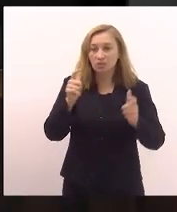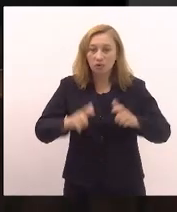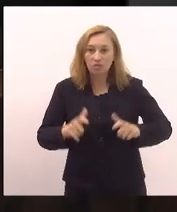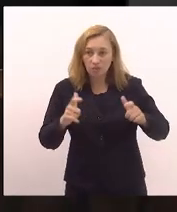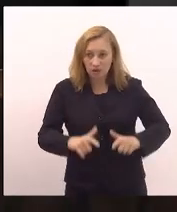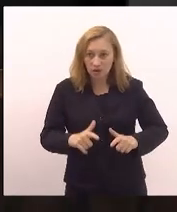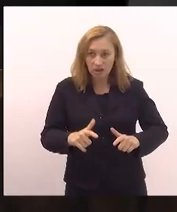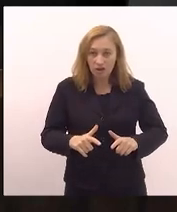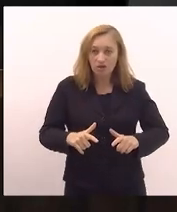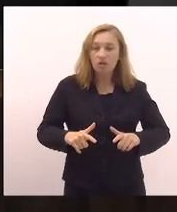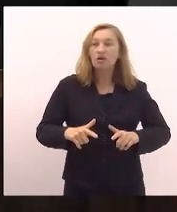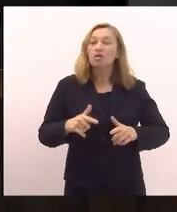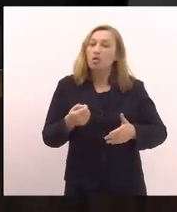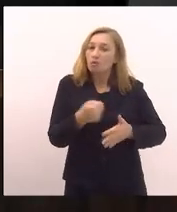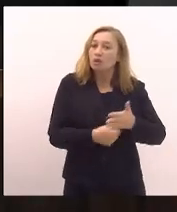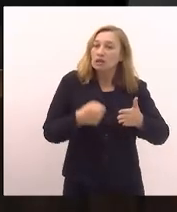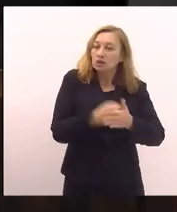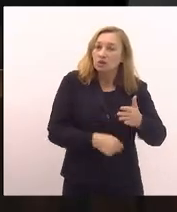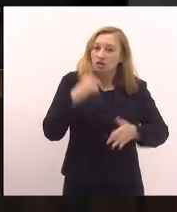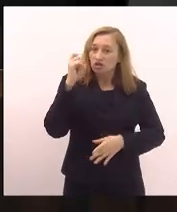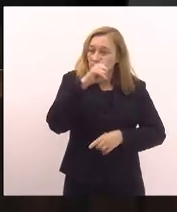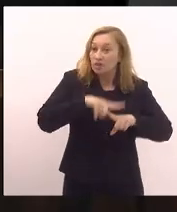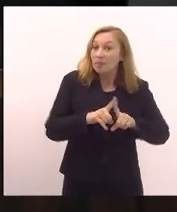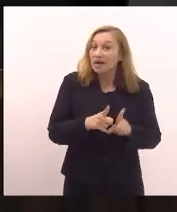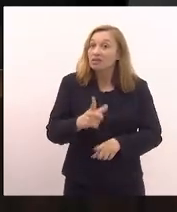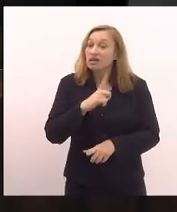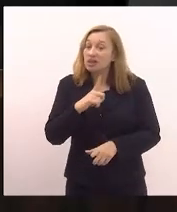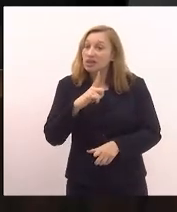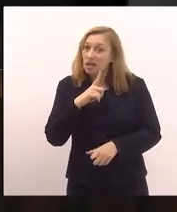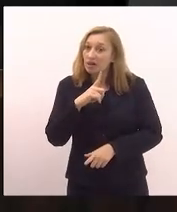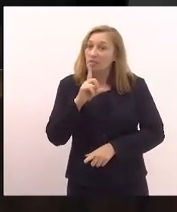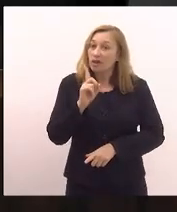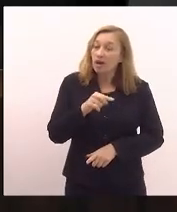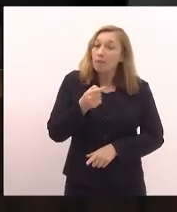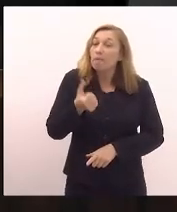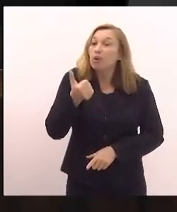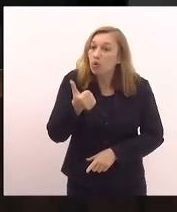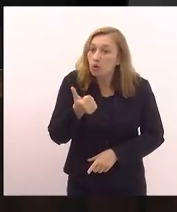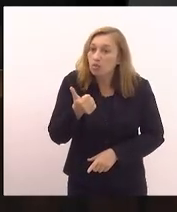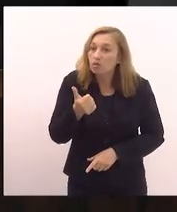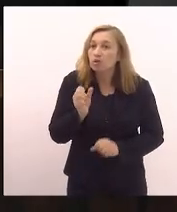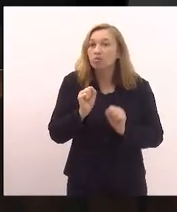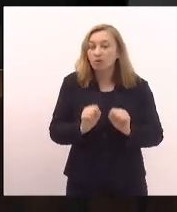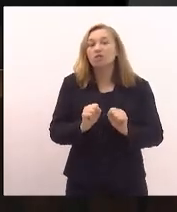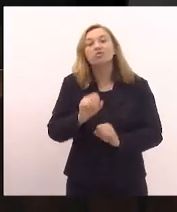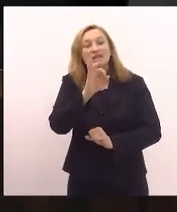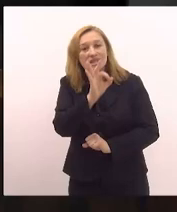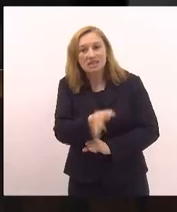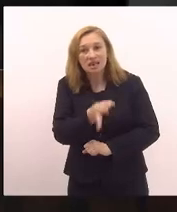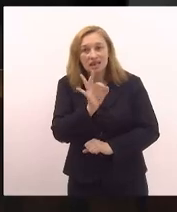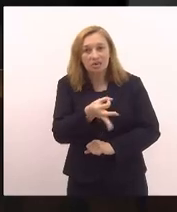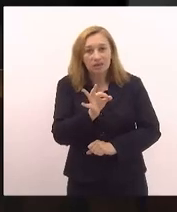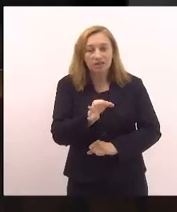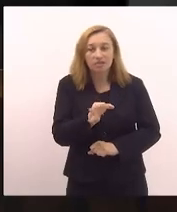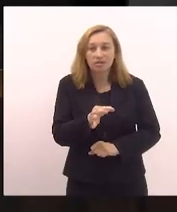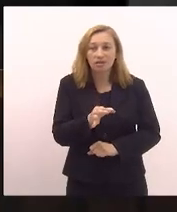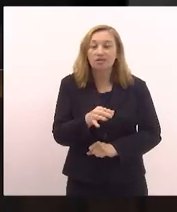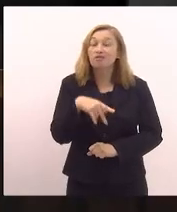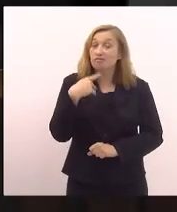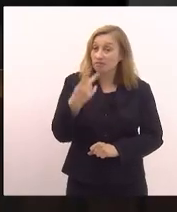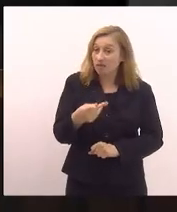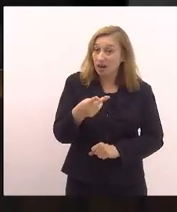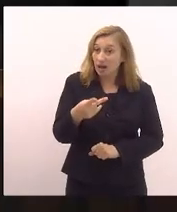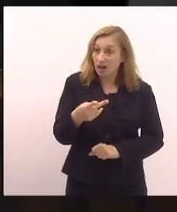por meio de uma luta árdua, mas o que temos ainda é pouco para que possamos, de fato,